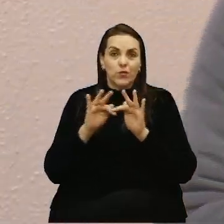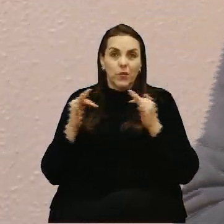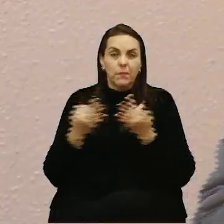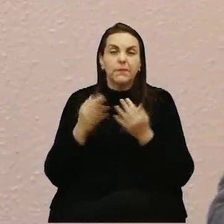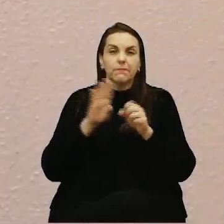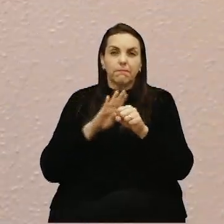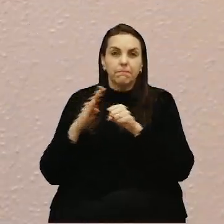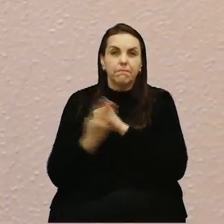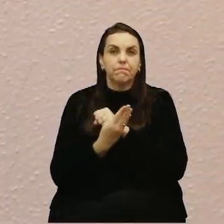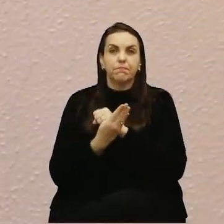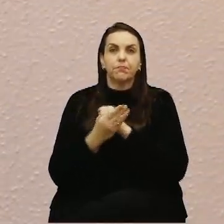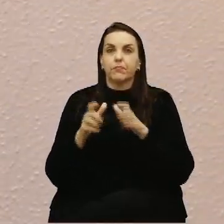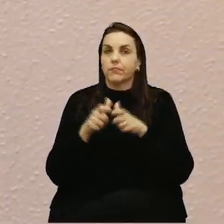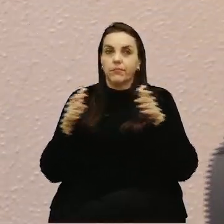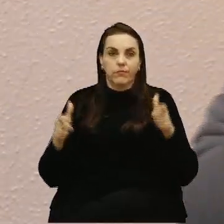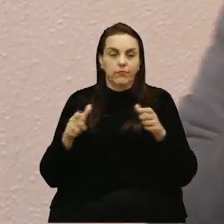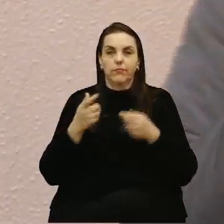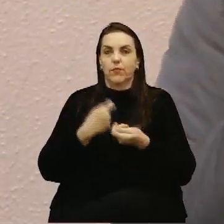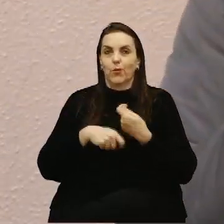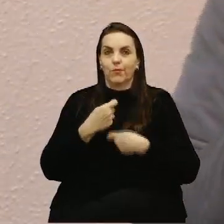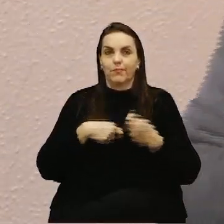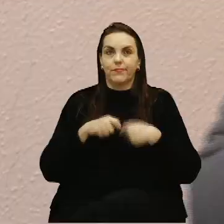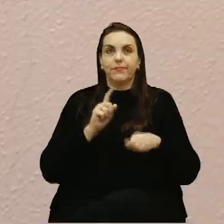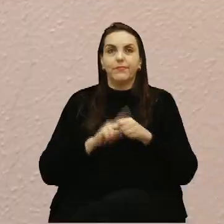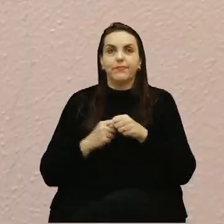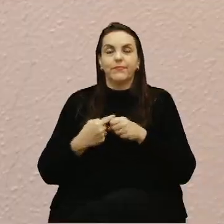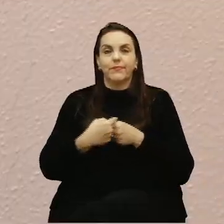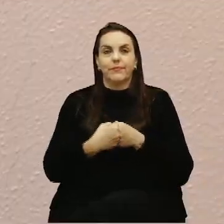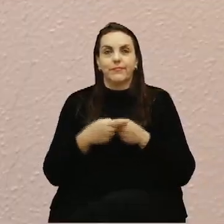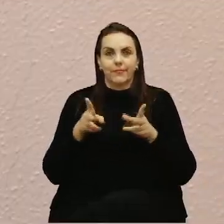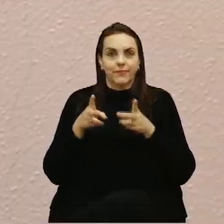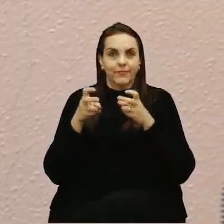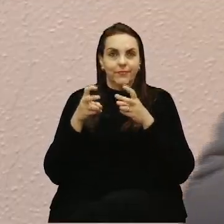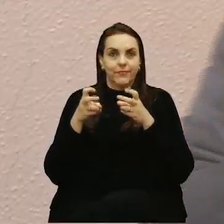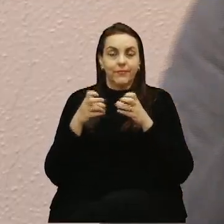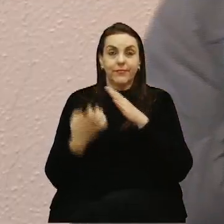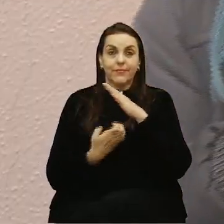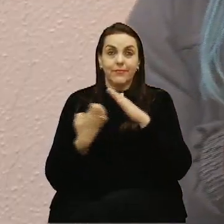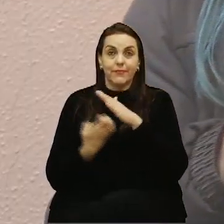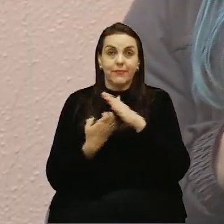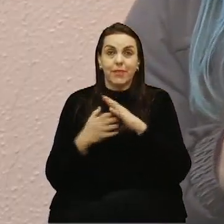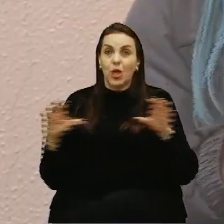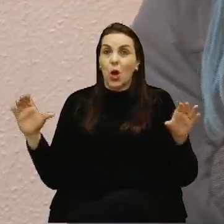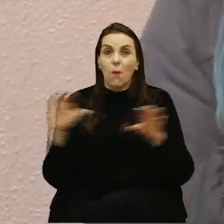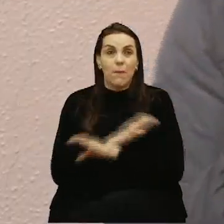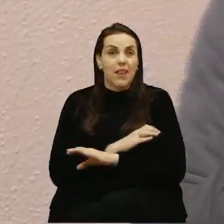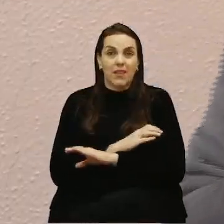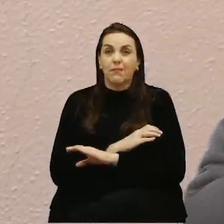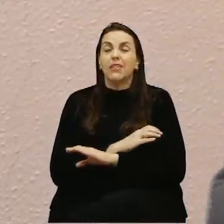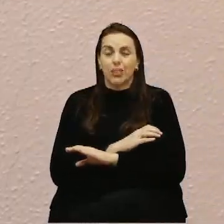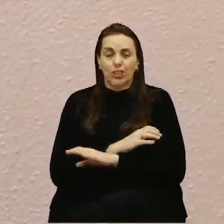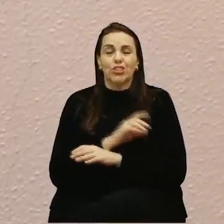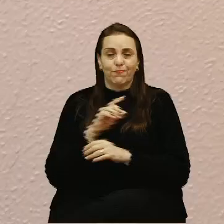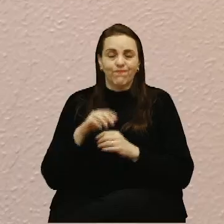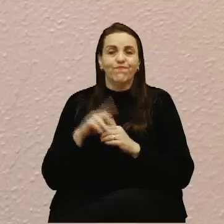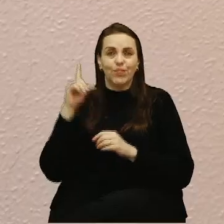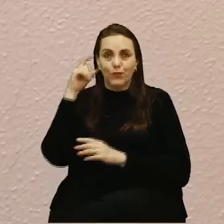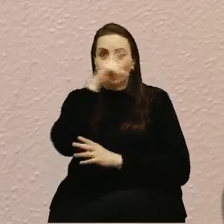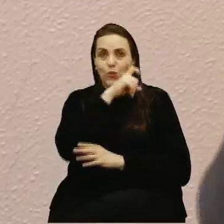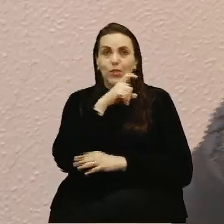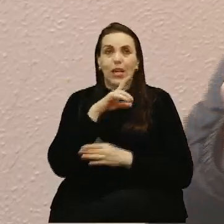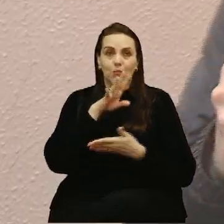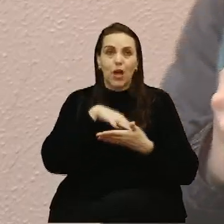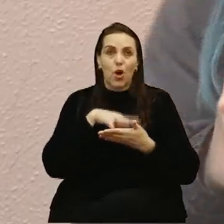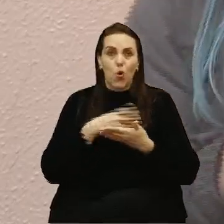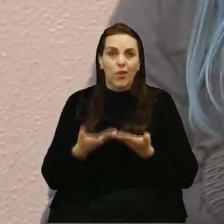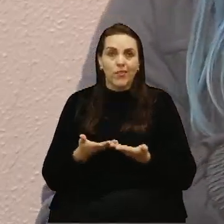maior parte do comércio da nossa cidade, né, a gente vai ver que essas empresas são totalmente afetadas também por essas contas. Portanto, o que